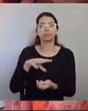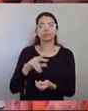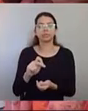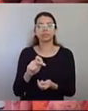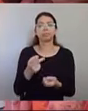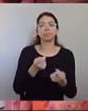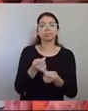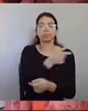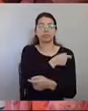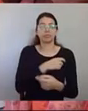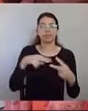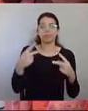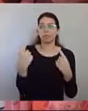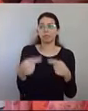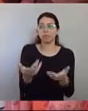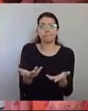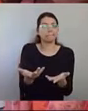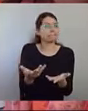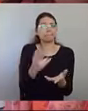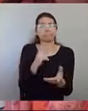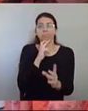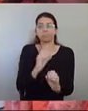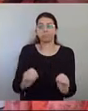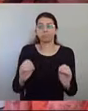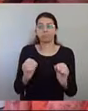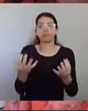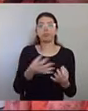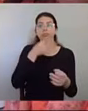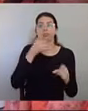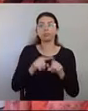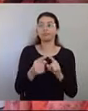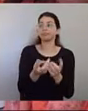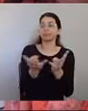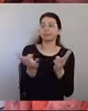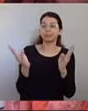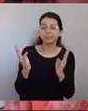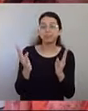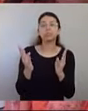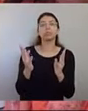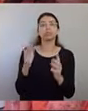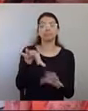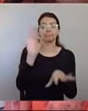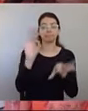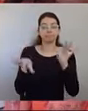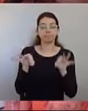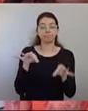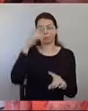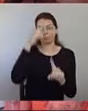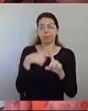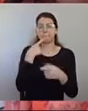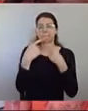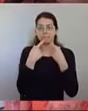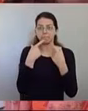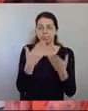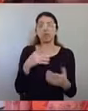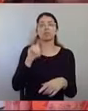E por isso, com capacidade de responder aos deputados que nesta casa foram eleitos precisamente para fazer estas questões e fiscalizar a